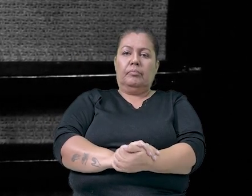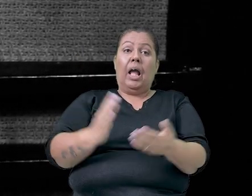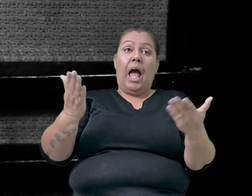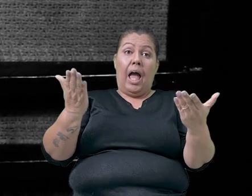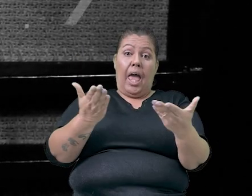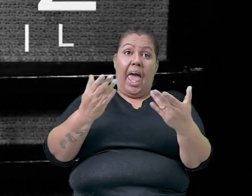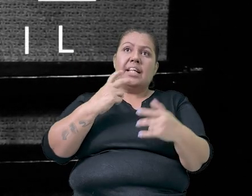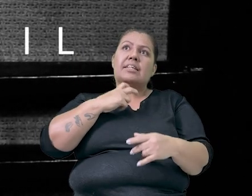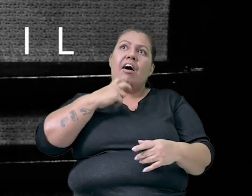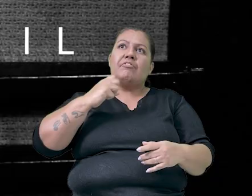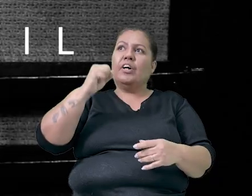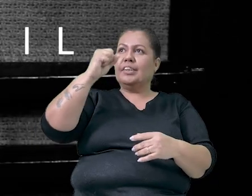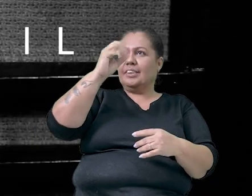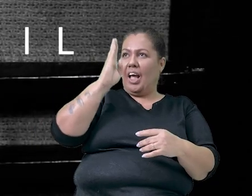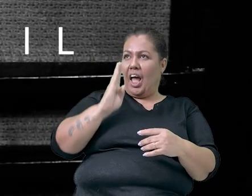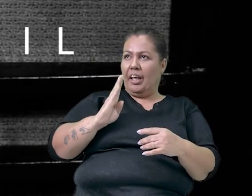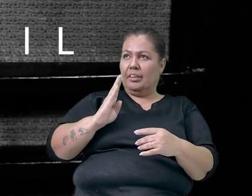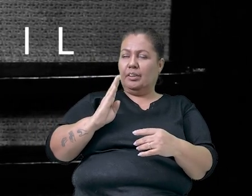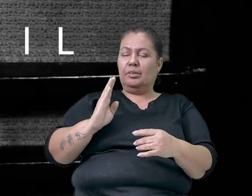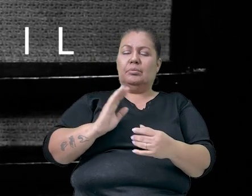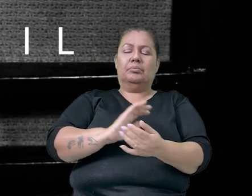Esta é a Voz do Brasil.